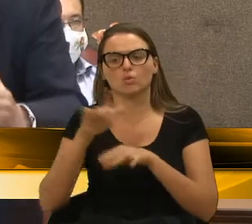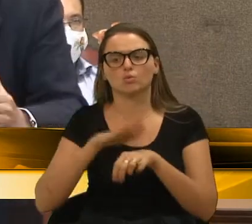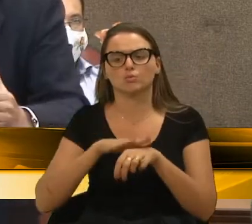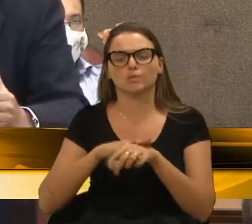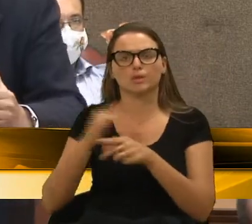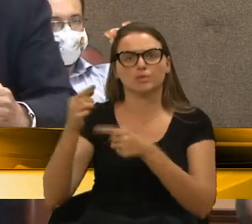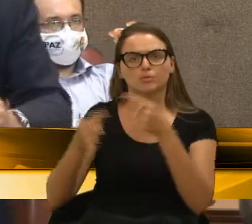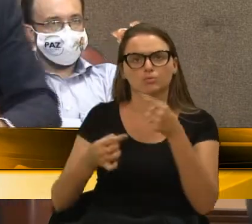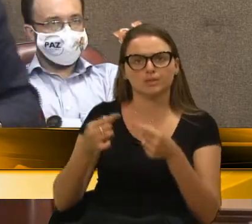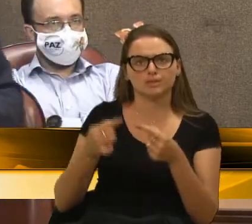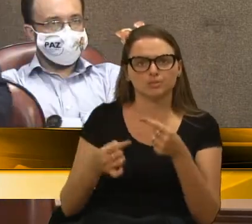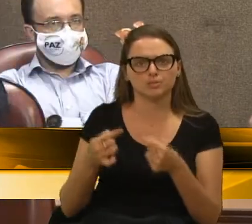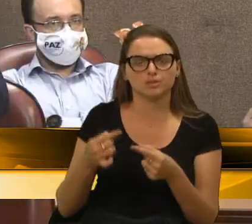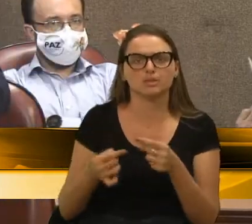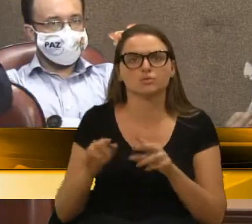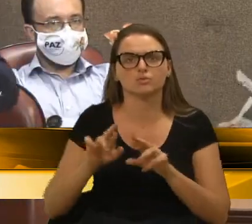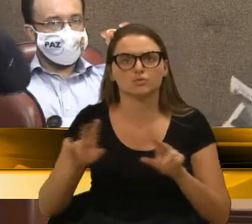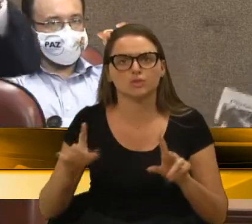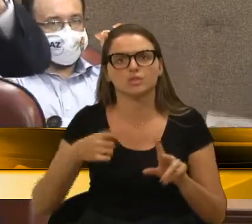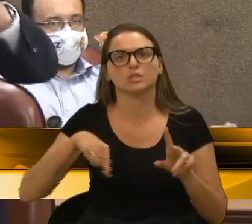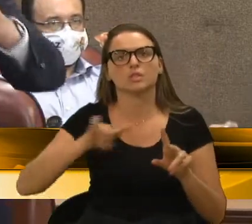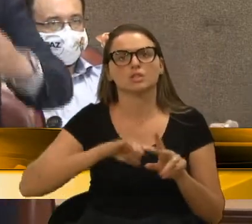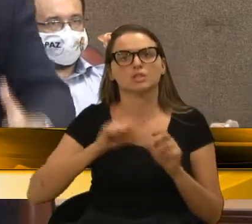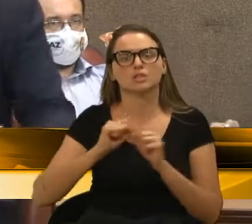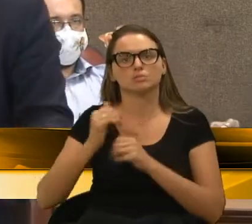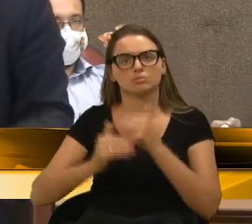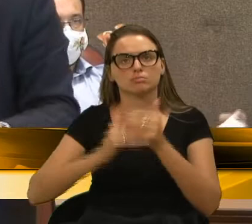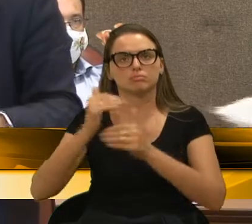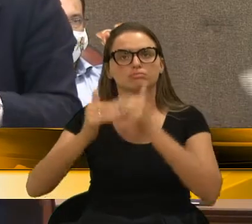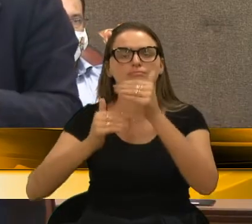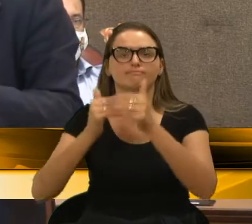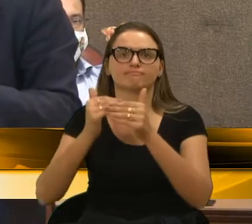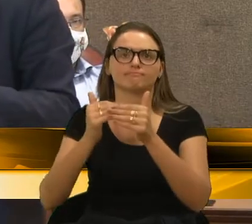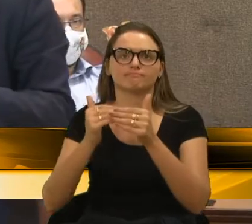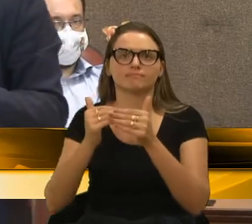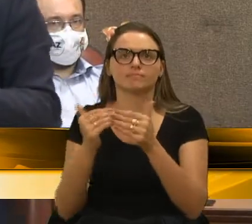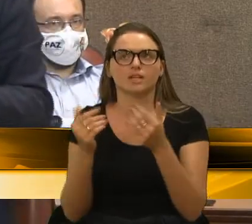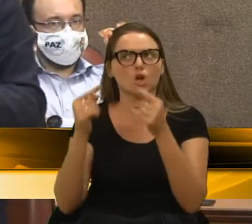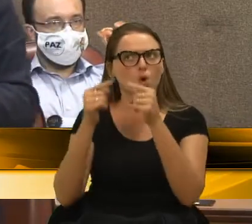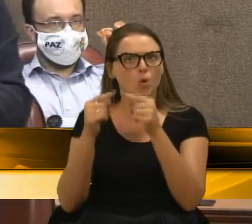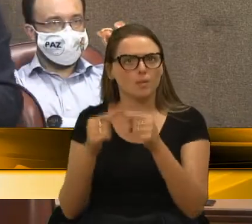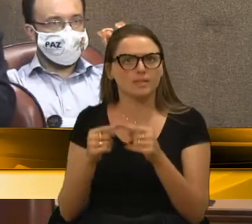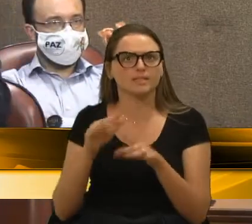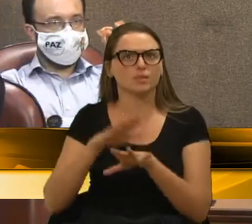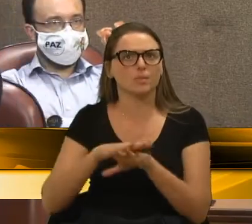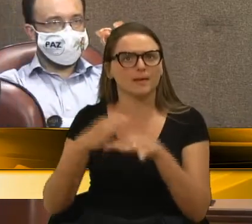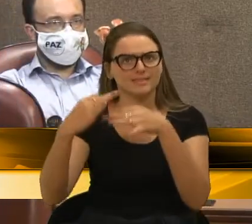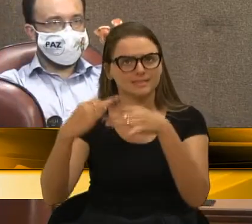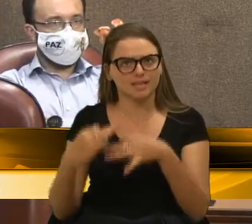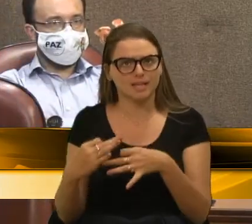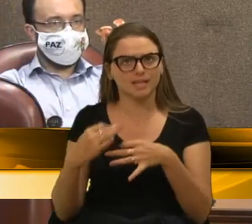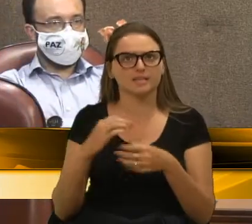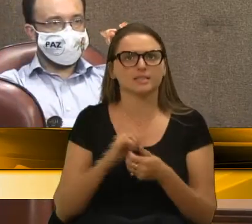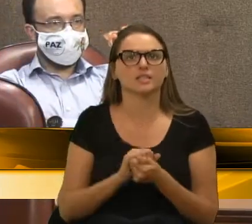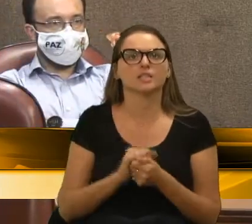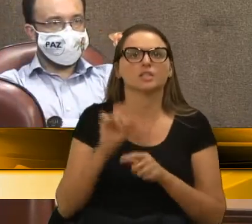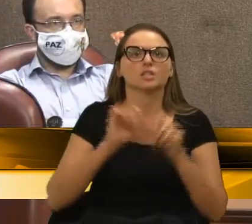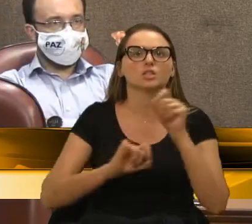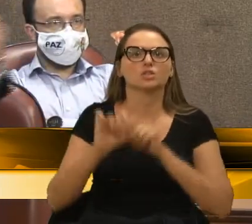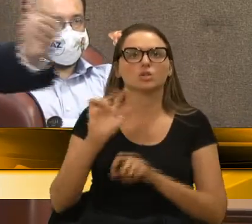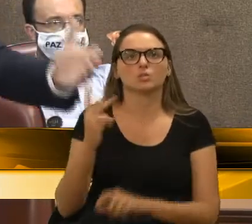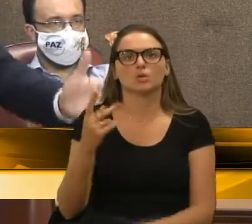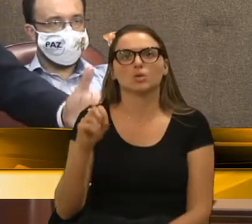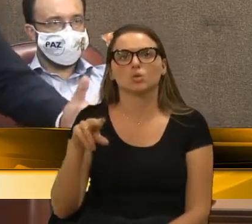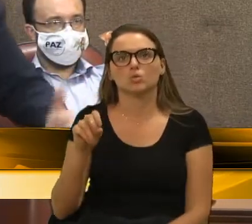maior, nós poderíamos avançar de maneira mais profícua, né, nesse sentido, com relação à questão dos honorários.